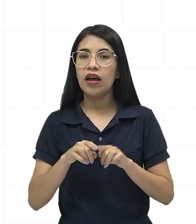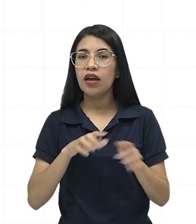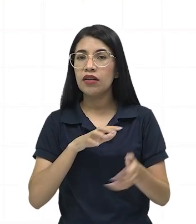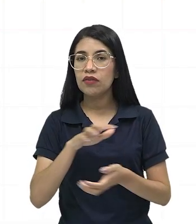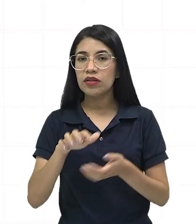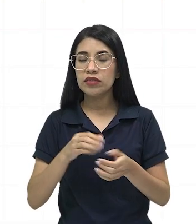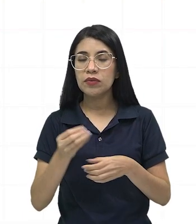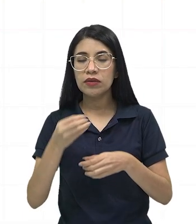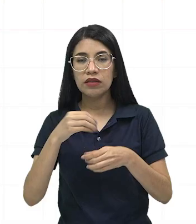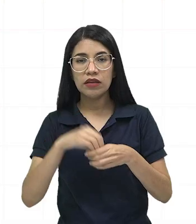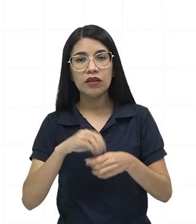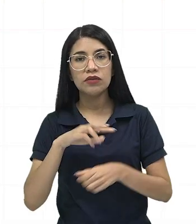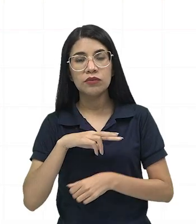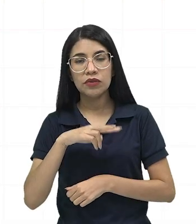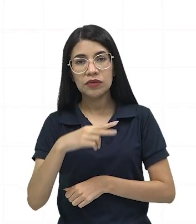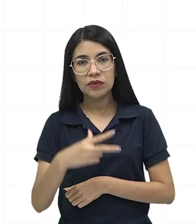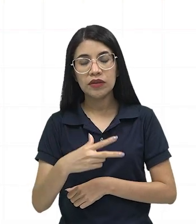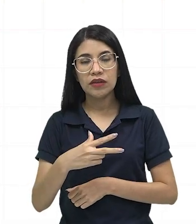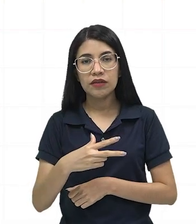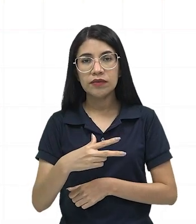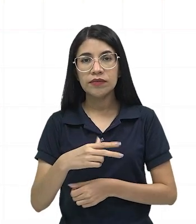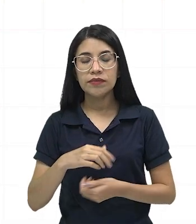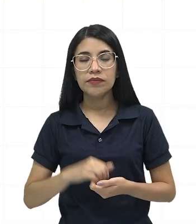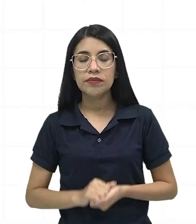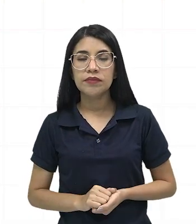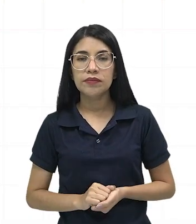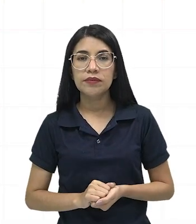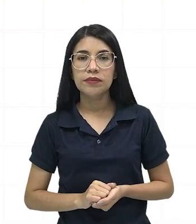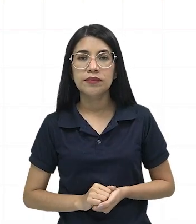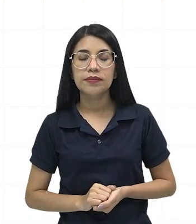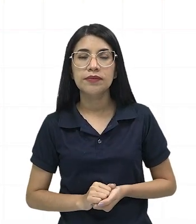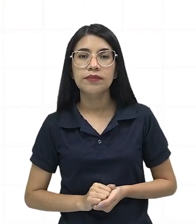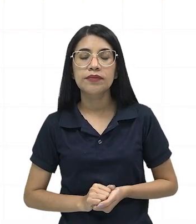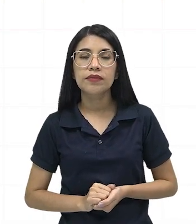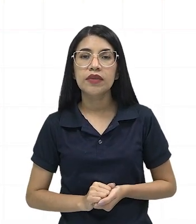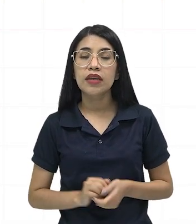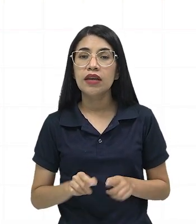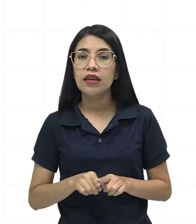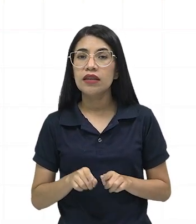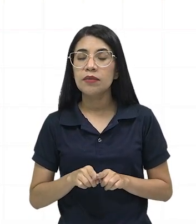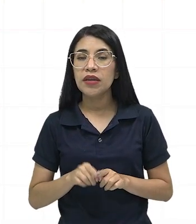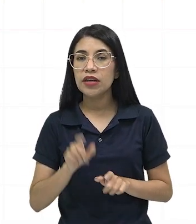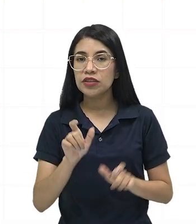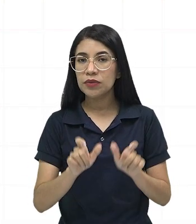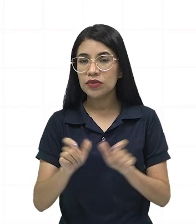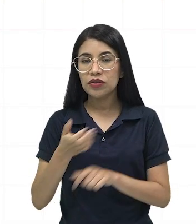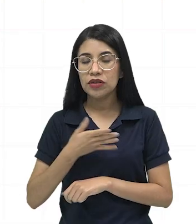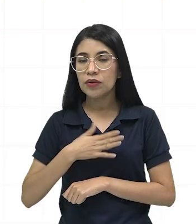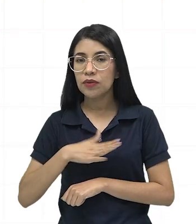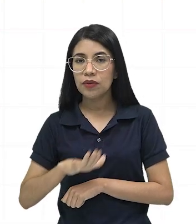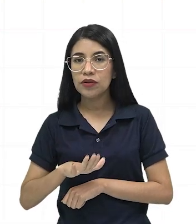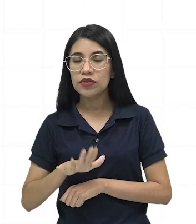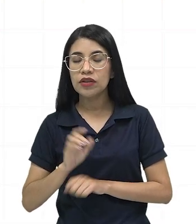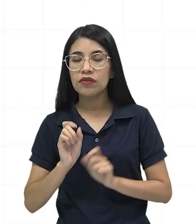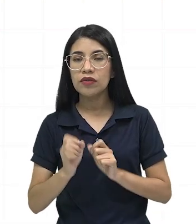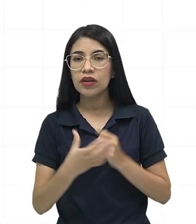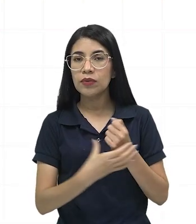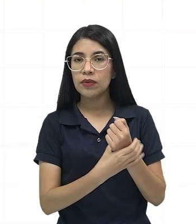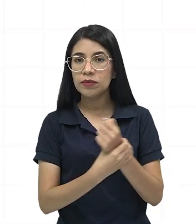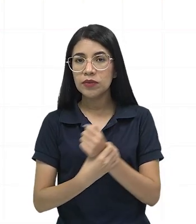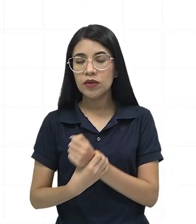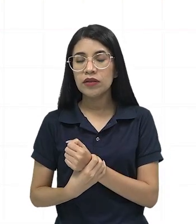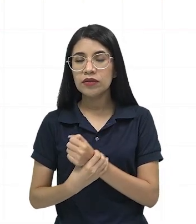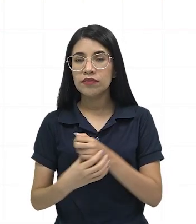casa da família real portuguesa, aonde? Lá em Lisboa, em Portugal. E a insatisfação com o domínio do